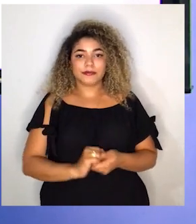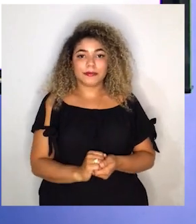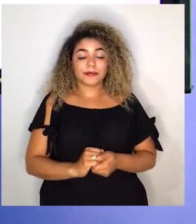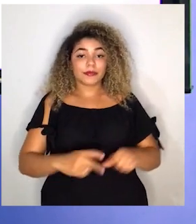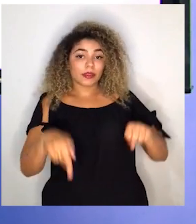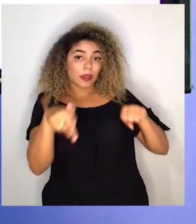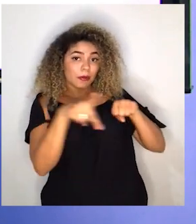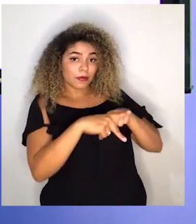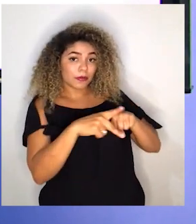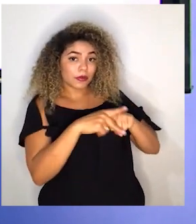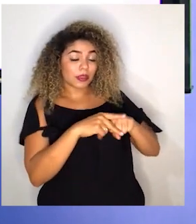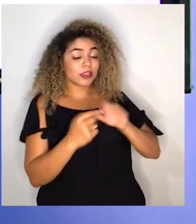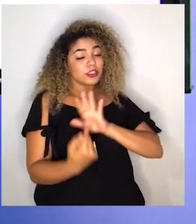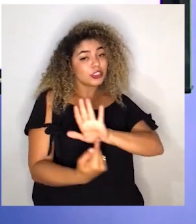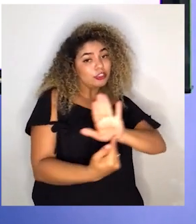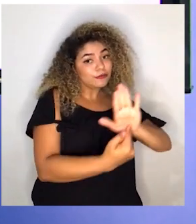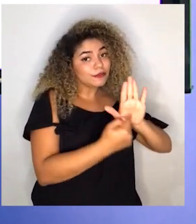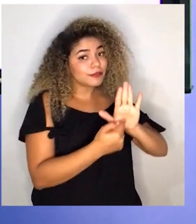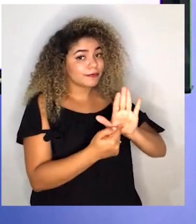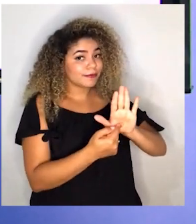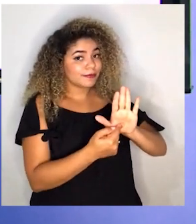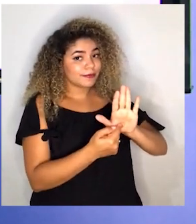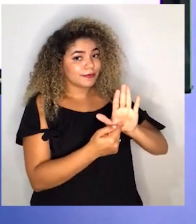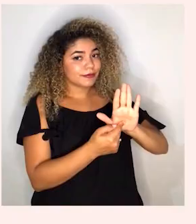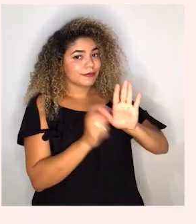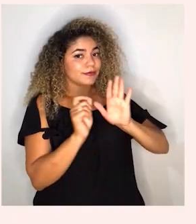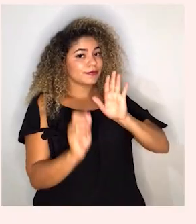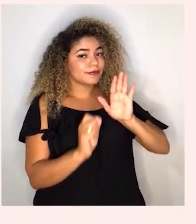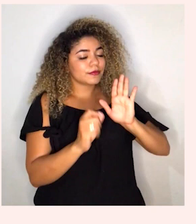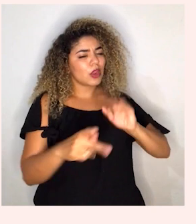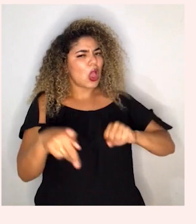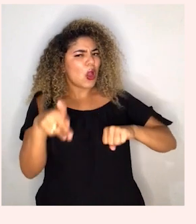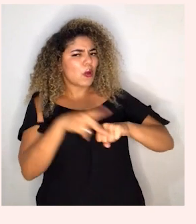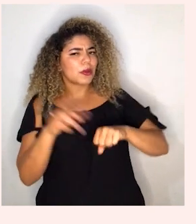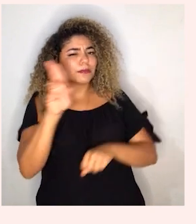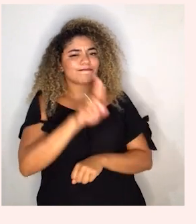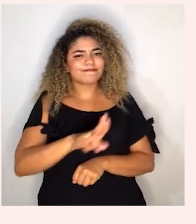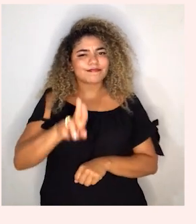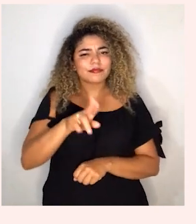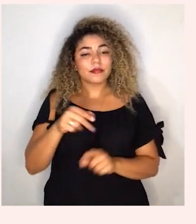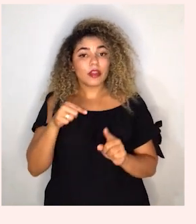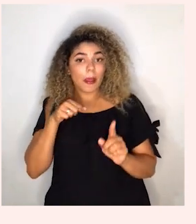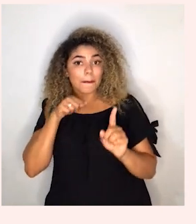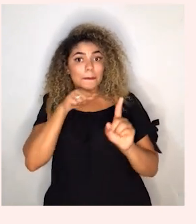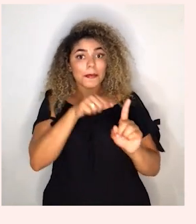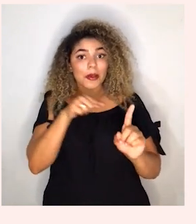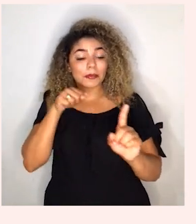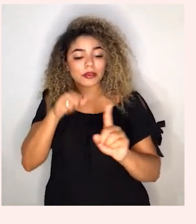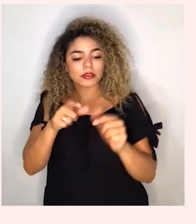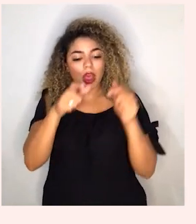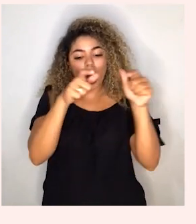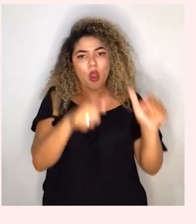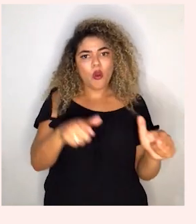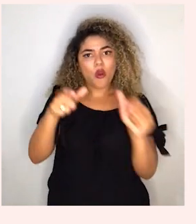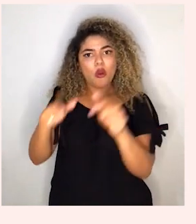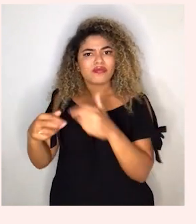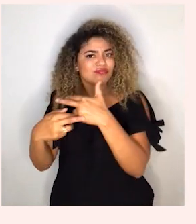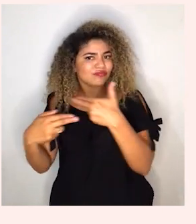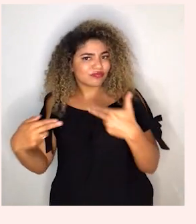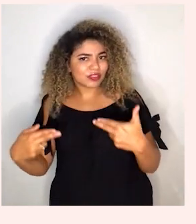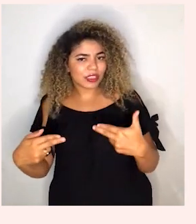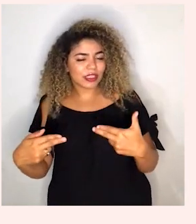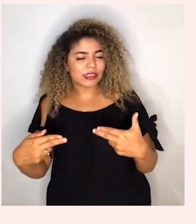O pronome demonstrativo é um pronome utilizado para indicar a posição de algum elemento